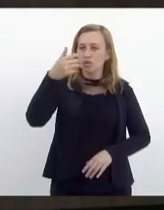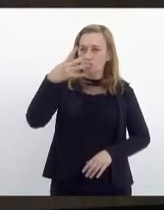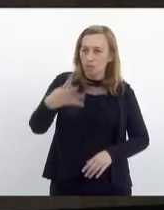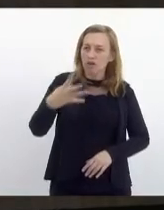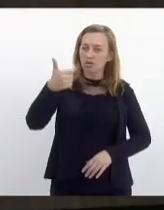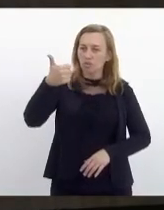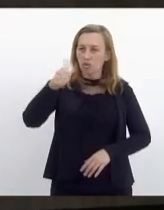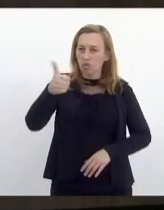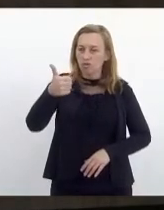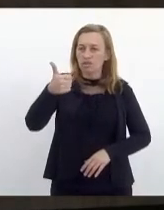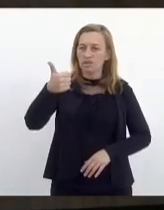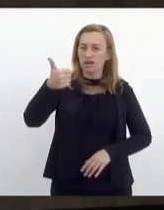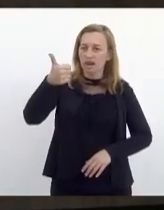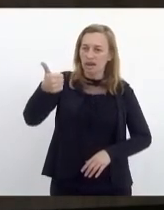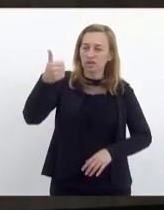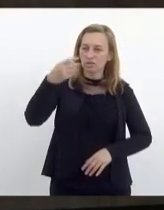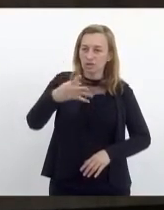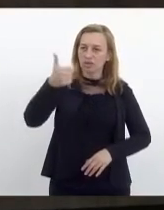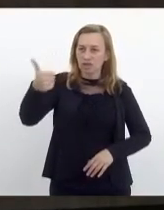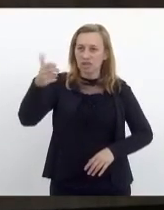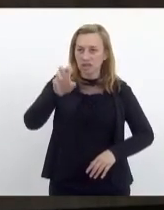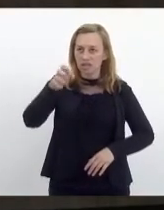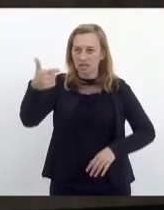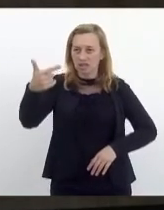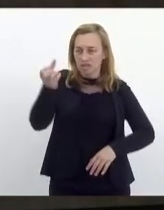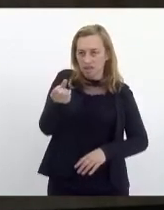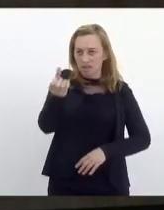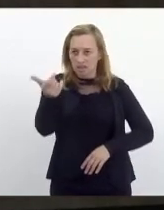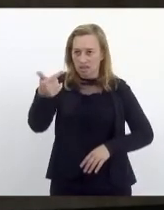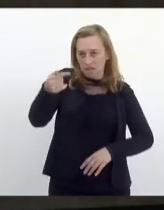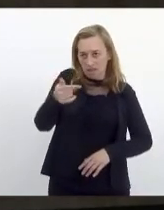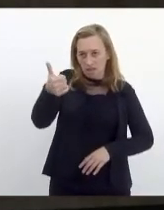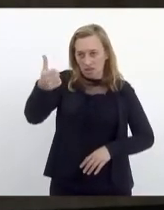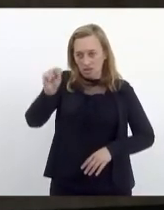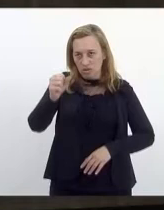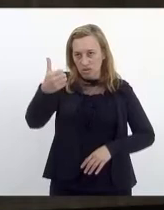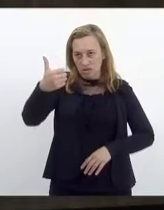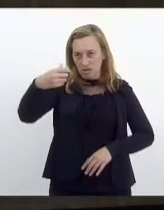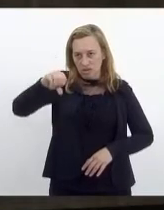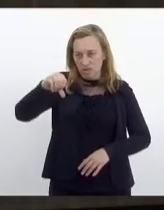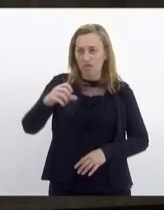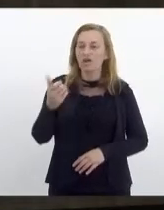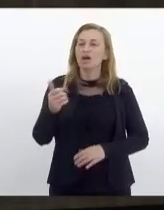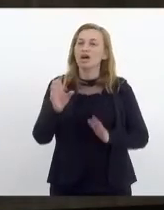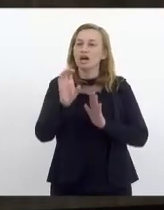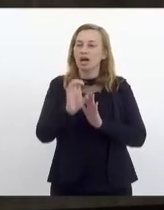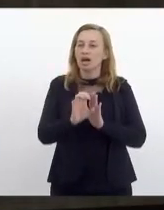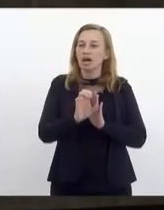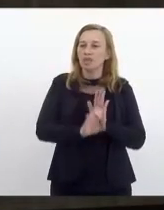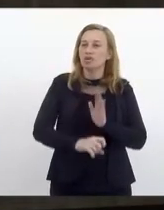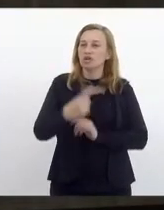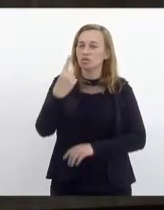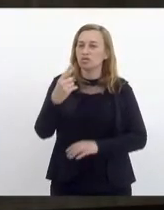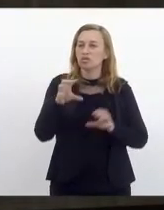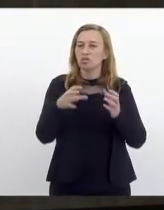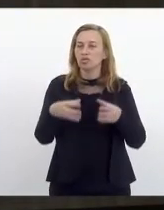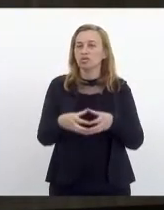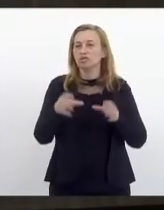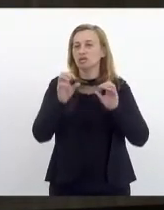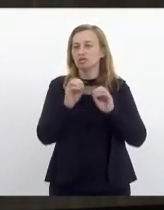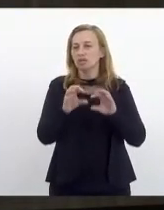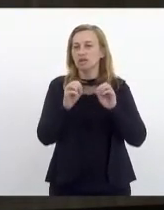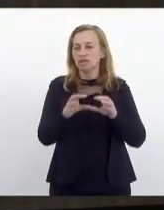14, 15, 16, 17, 18 e 19. E a emenda 1 da Comissão de Educação,